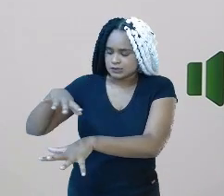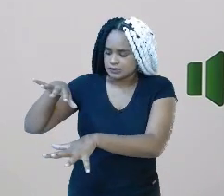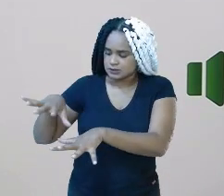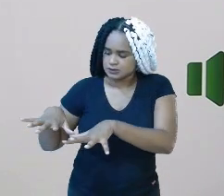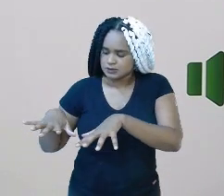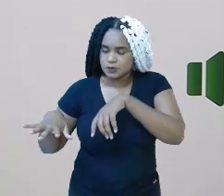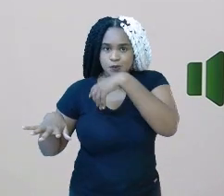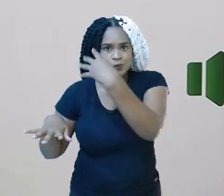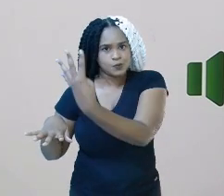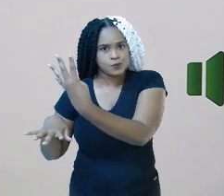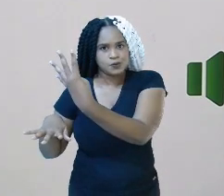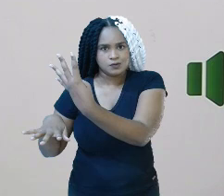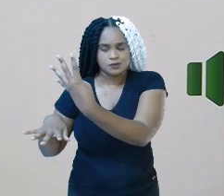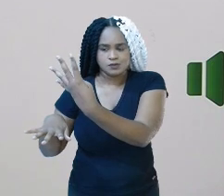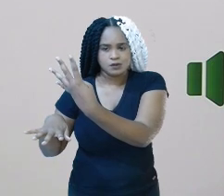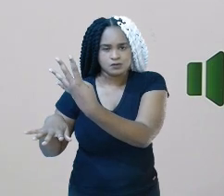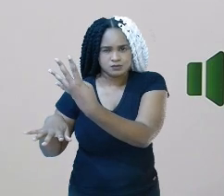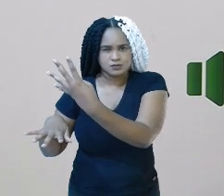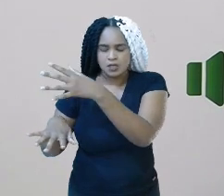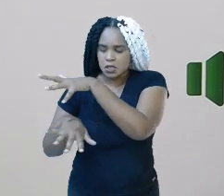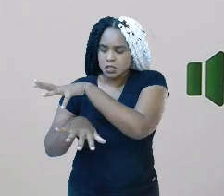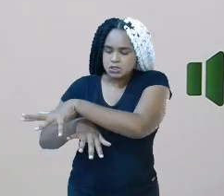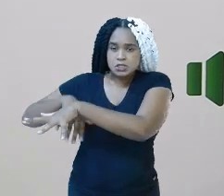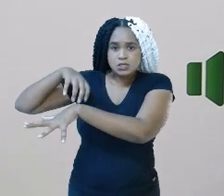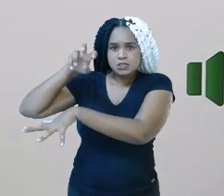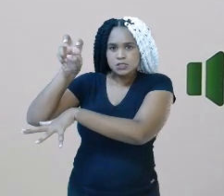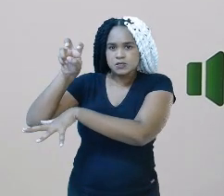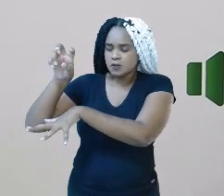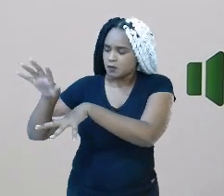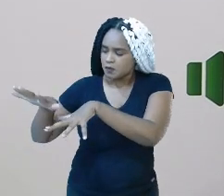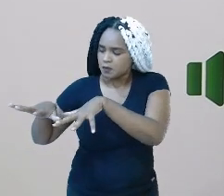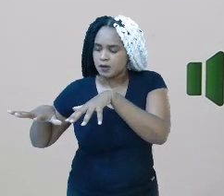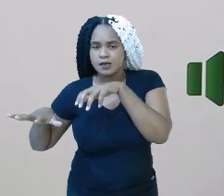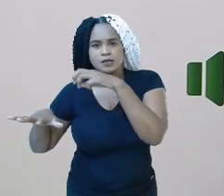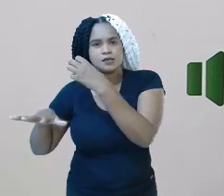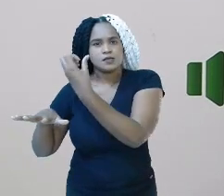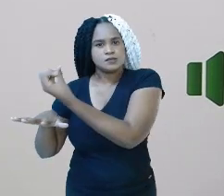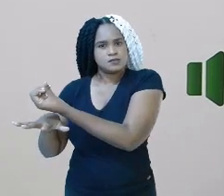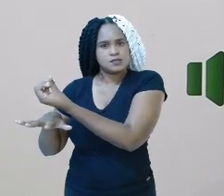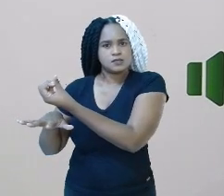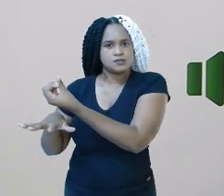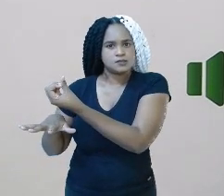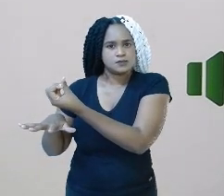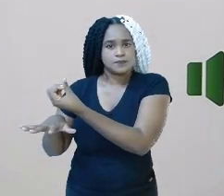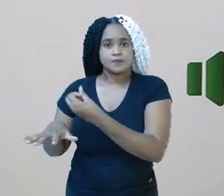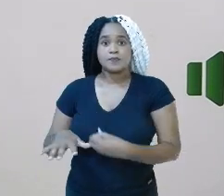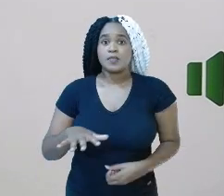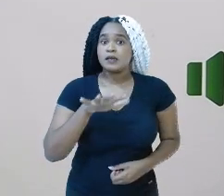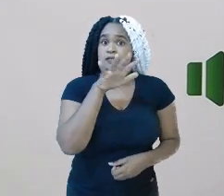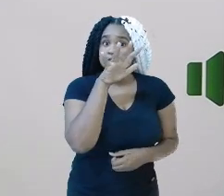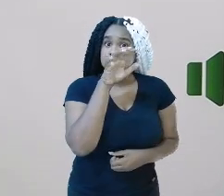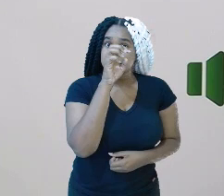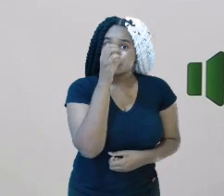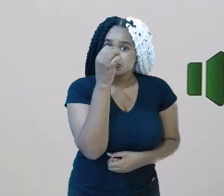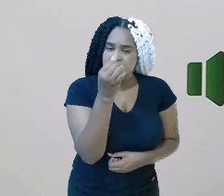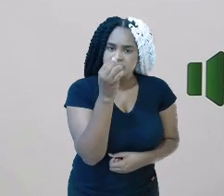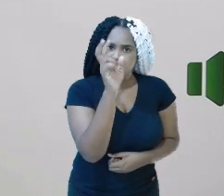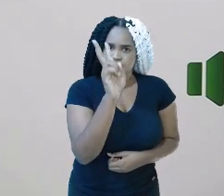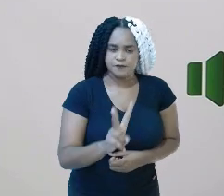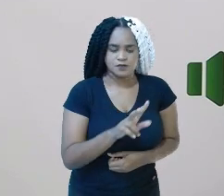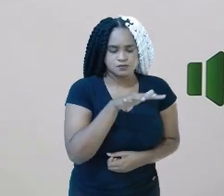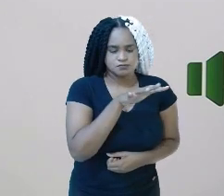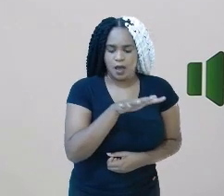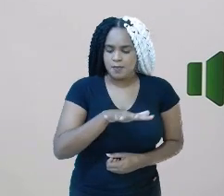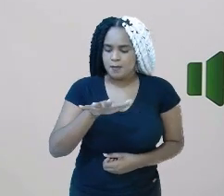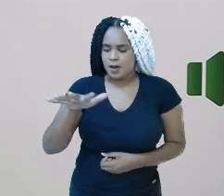4, 5, 6. 6 palmos da minha mão equivalem ao